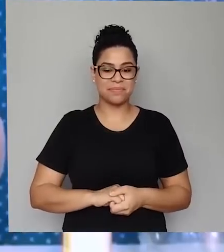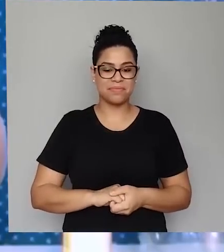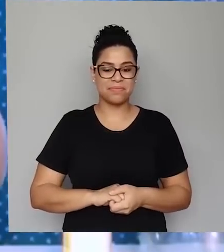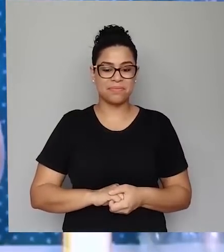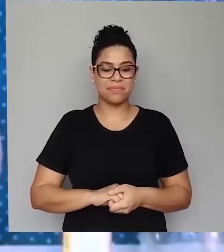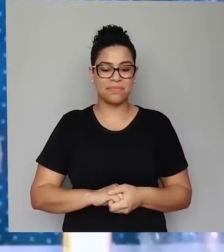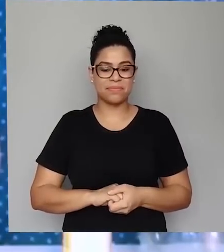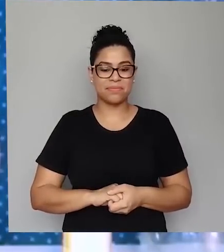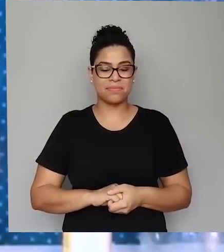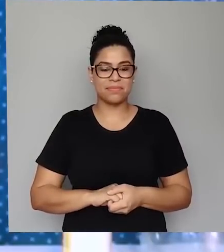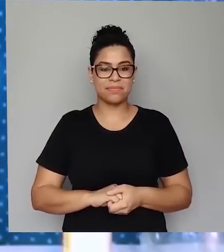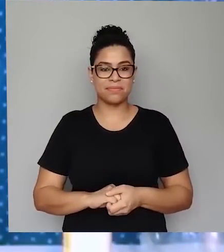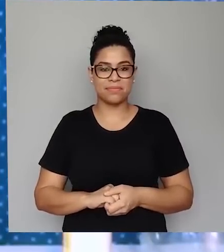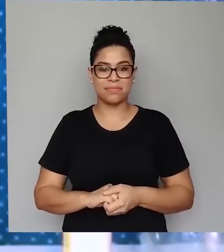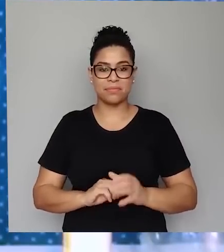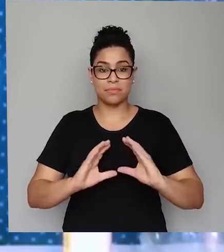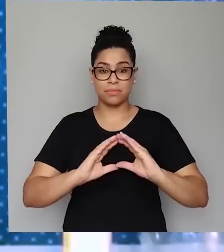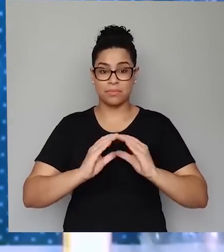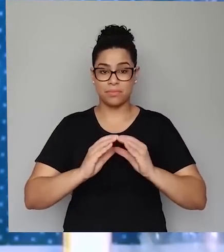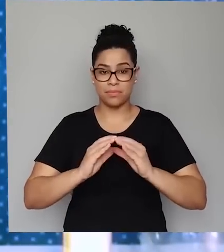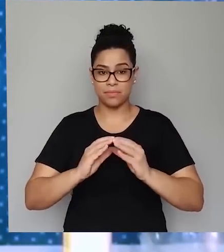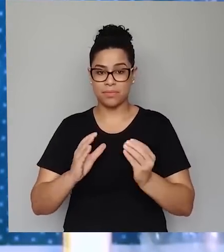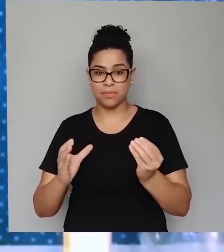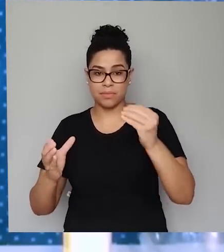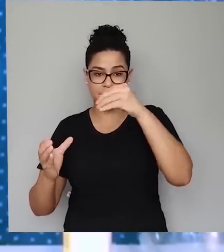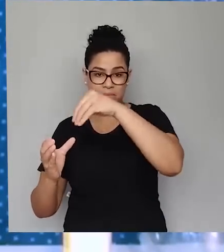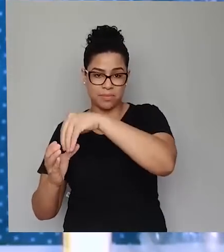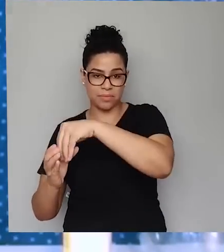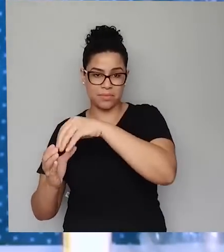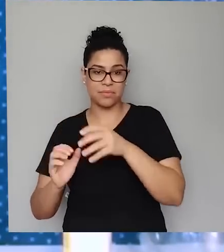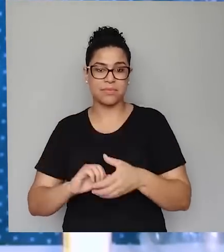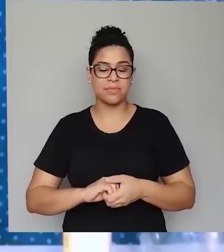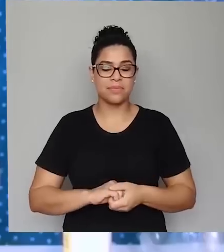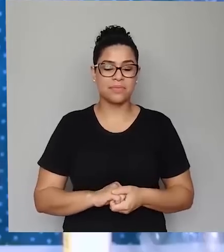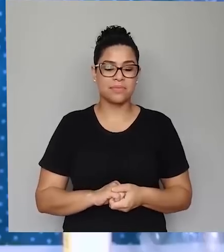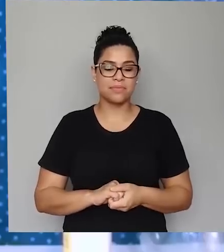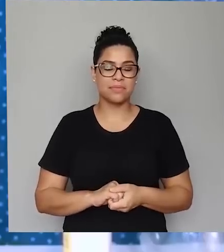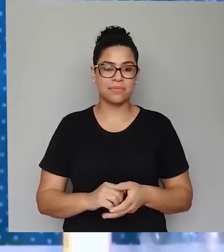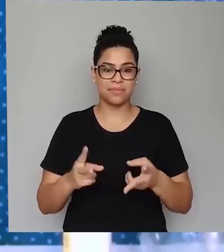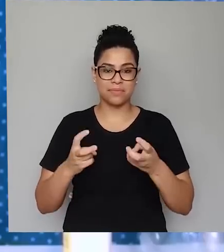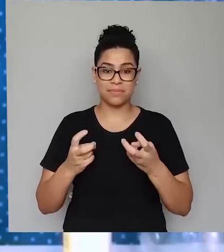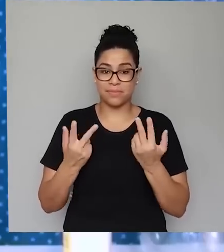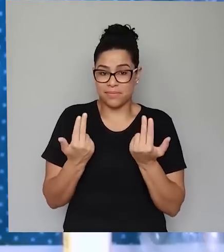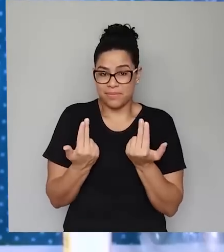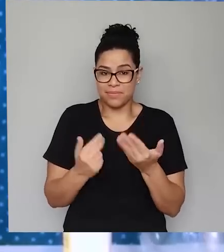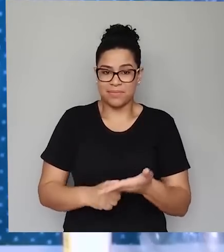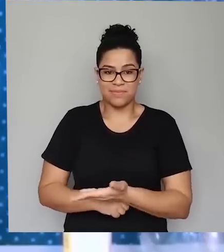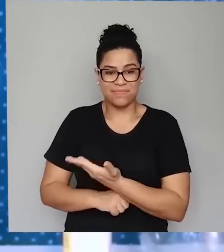e cole a bolinha lá dentro. Assim, percebe?